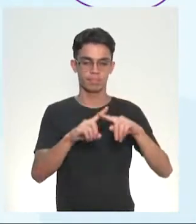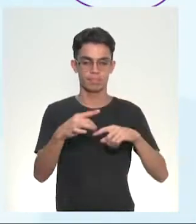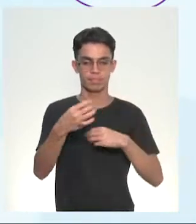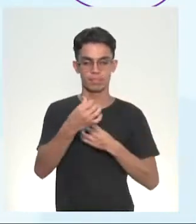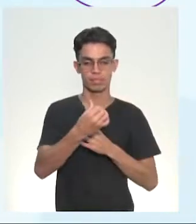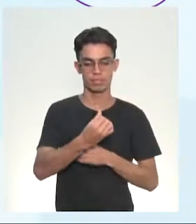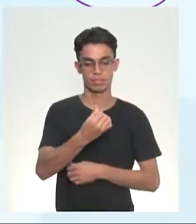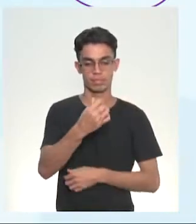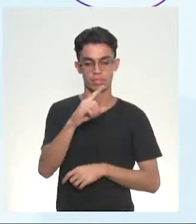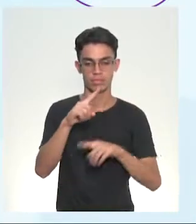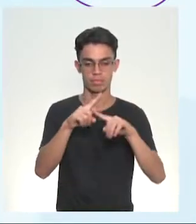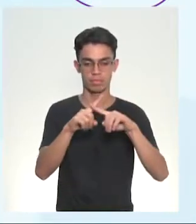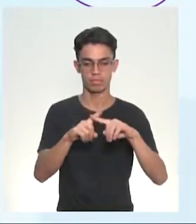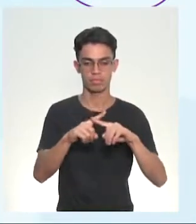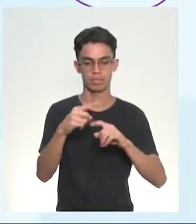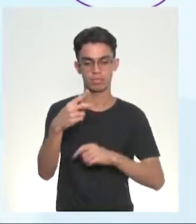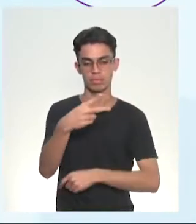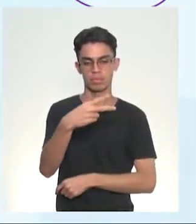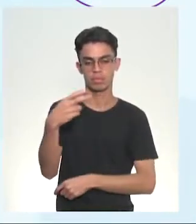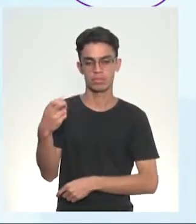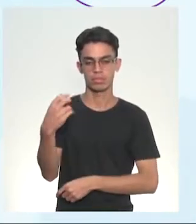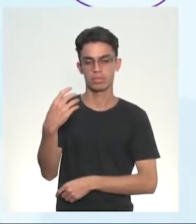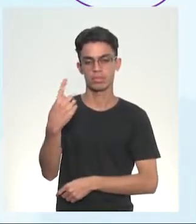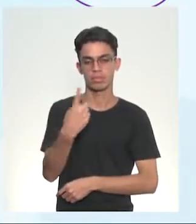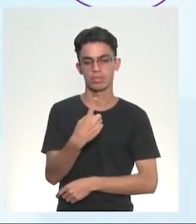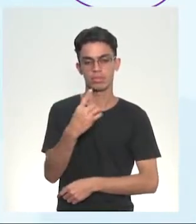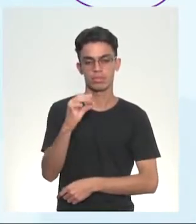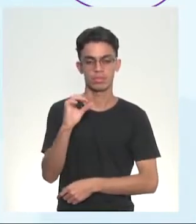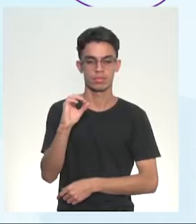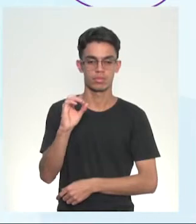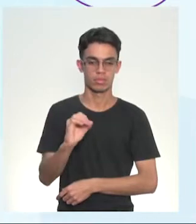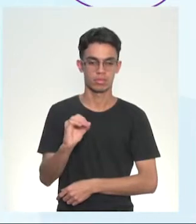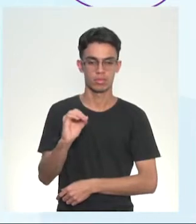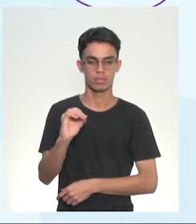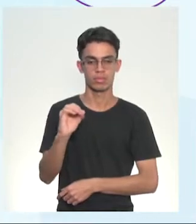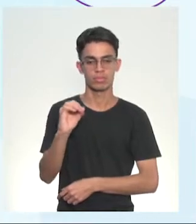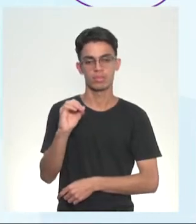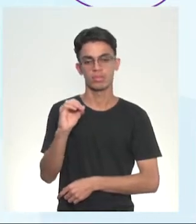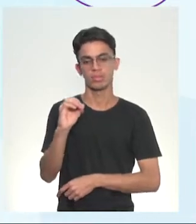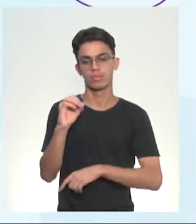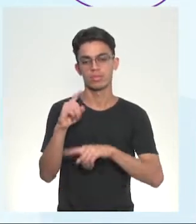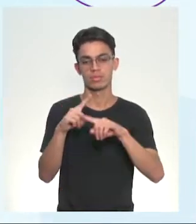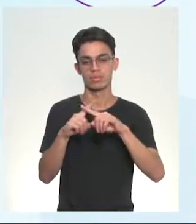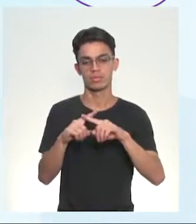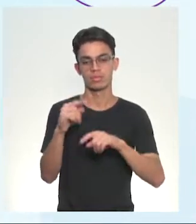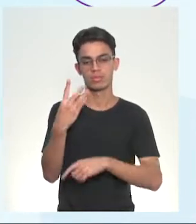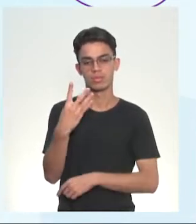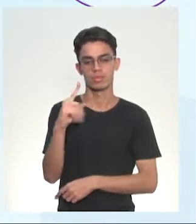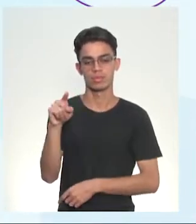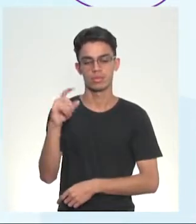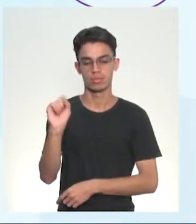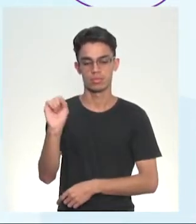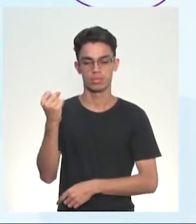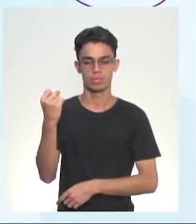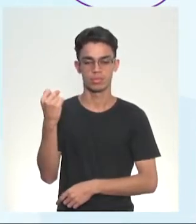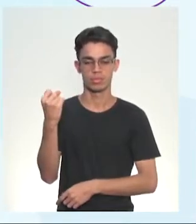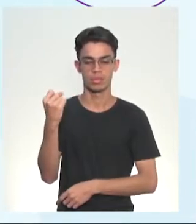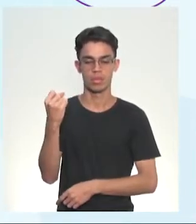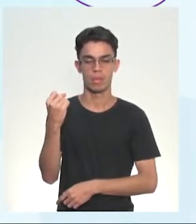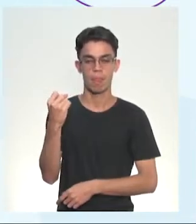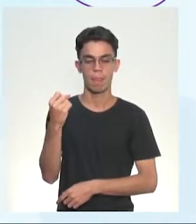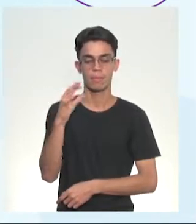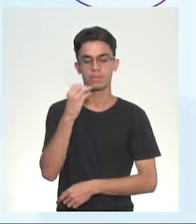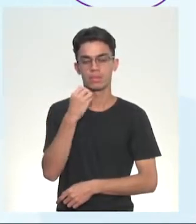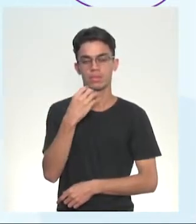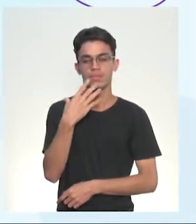6 vezes X, que é igual à multiplicação dos meios, 10 vezes 4,8.